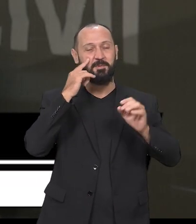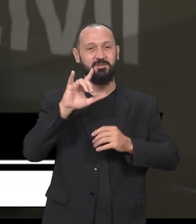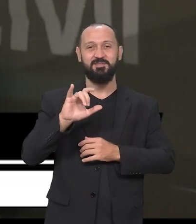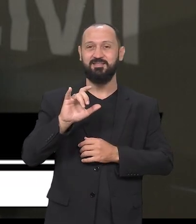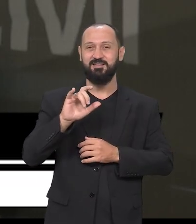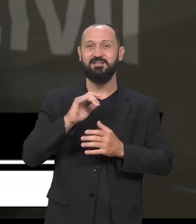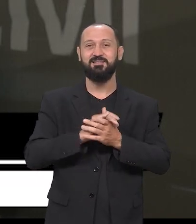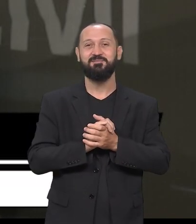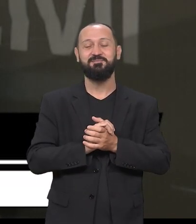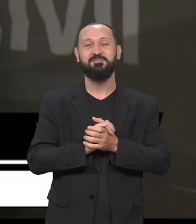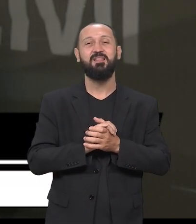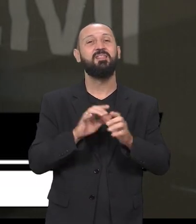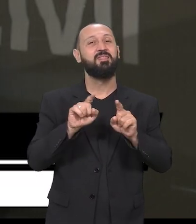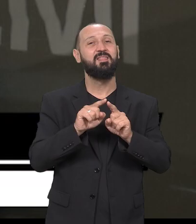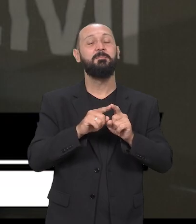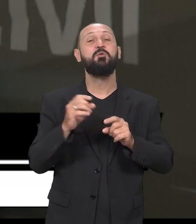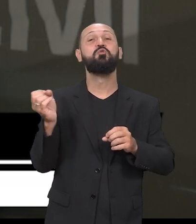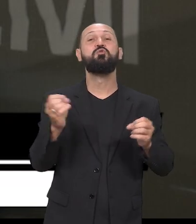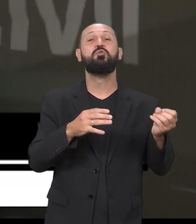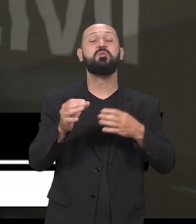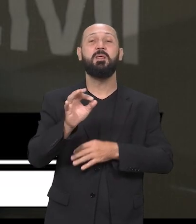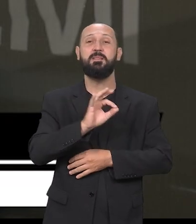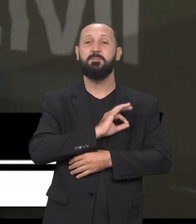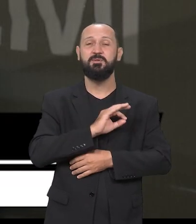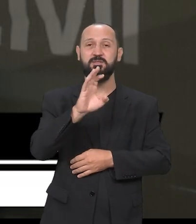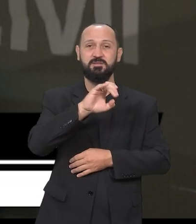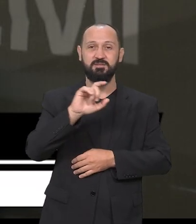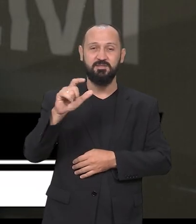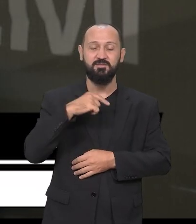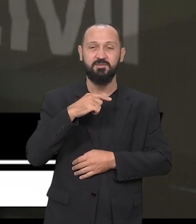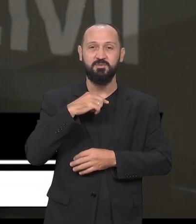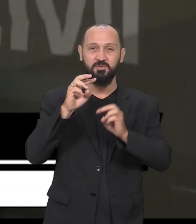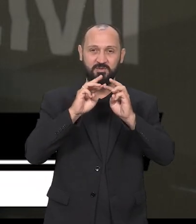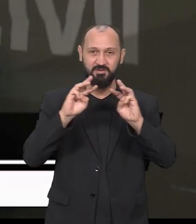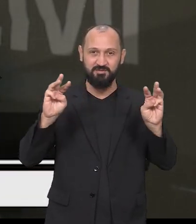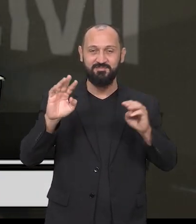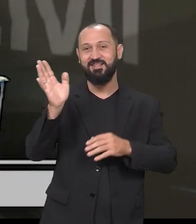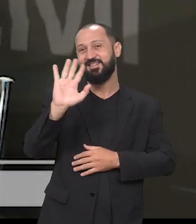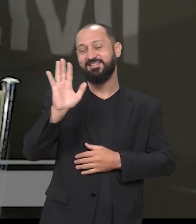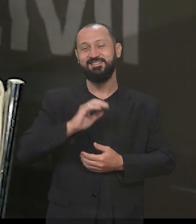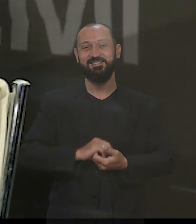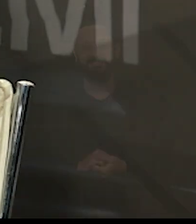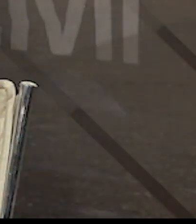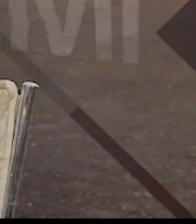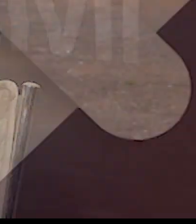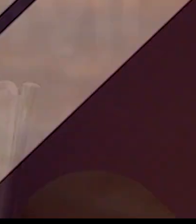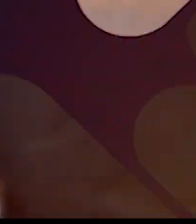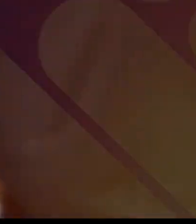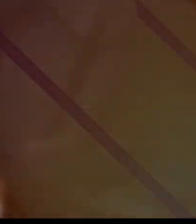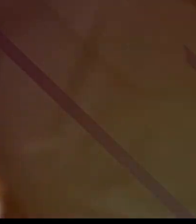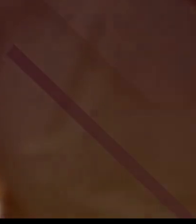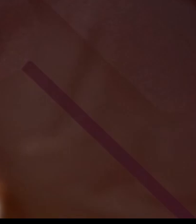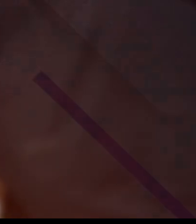pelo Instagram. Veja também as novidades da Polícia Civil em nosso site. Até a próxima!